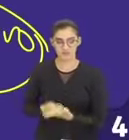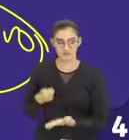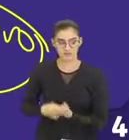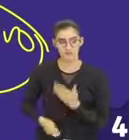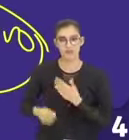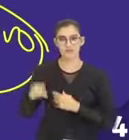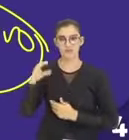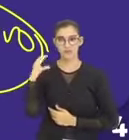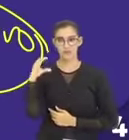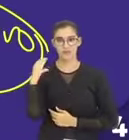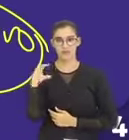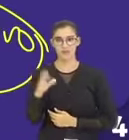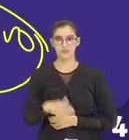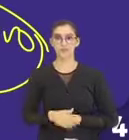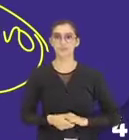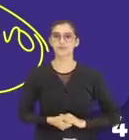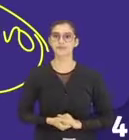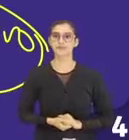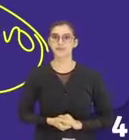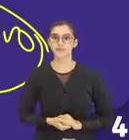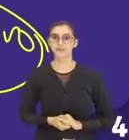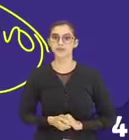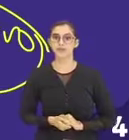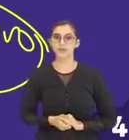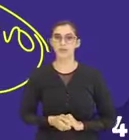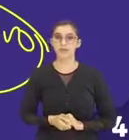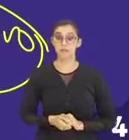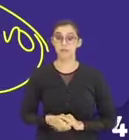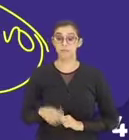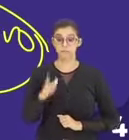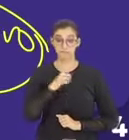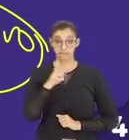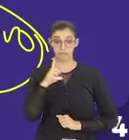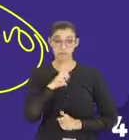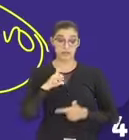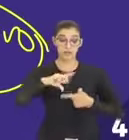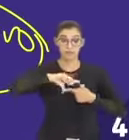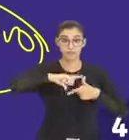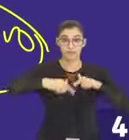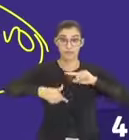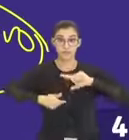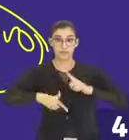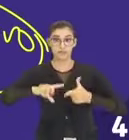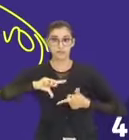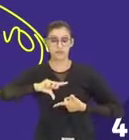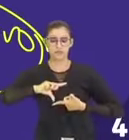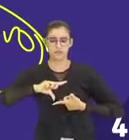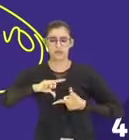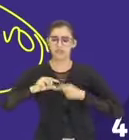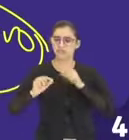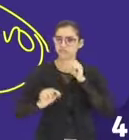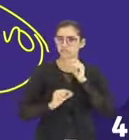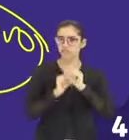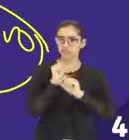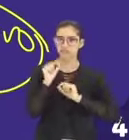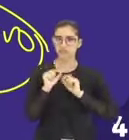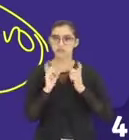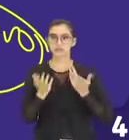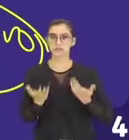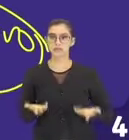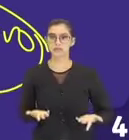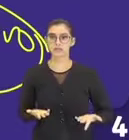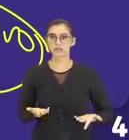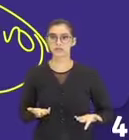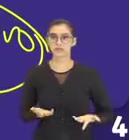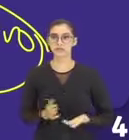Bom, vamos lá. Ele tem que ser lógico. Bom, o que quer dizer a lógica? Ó, a lógica